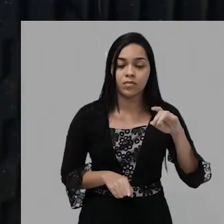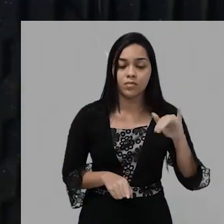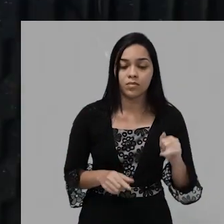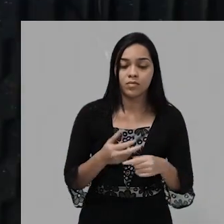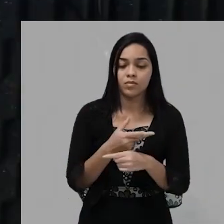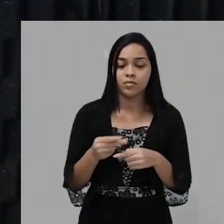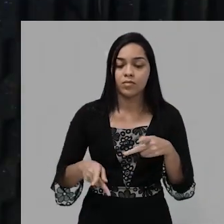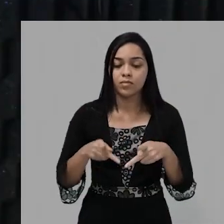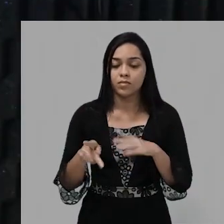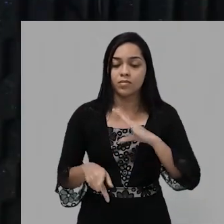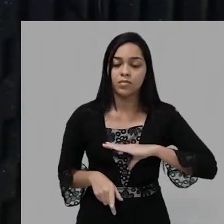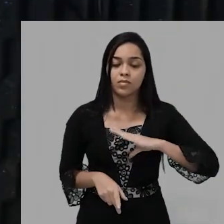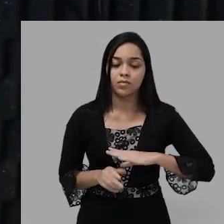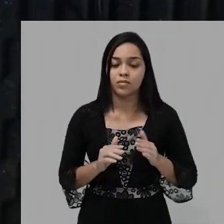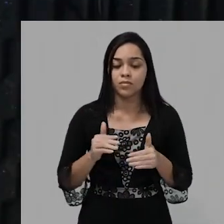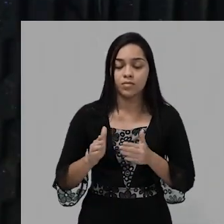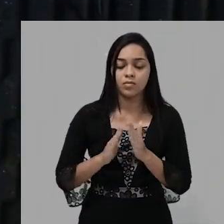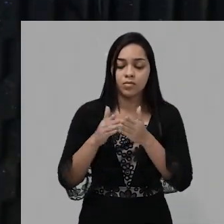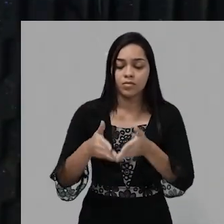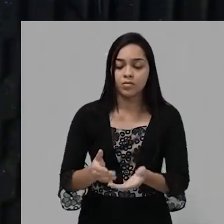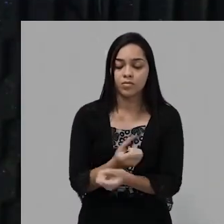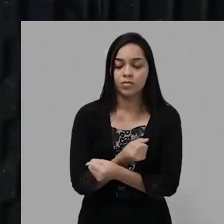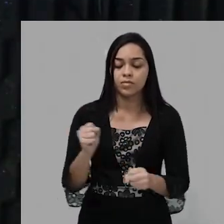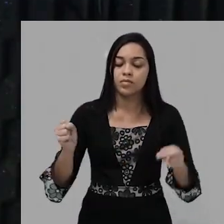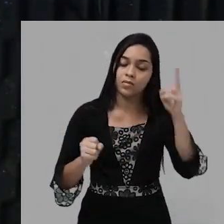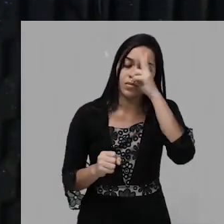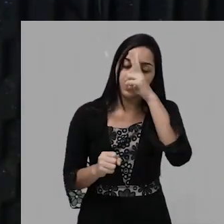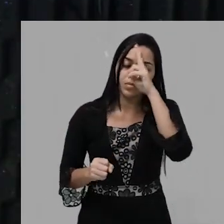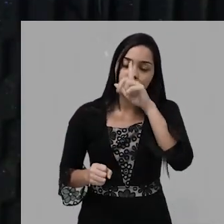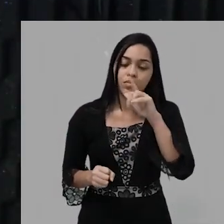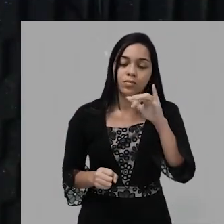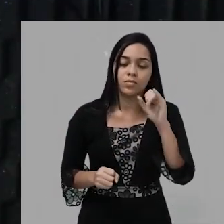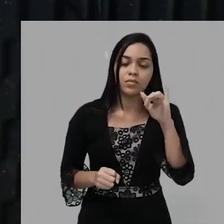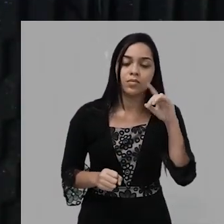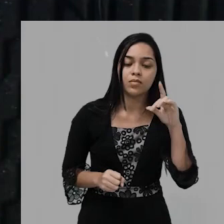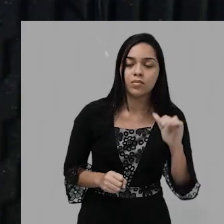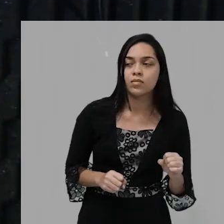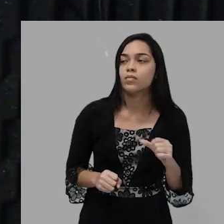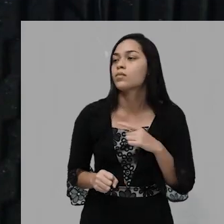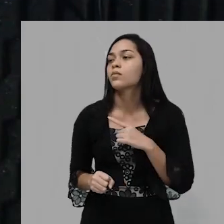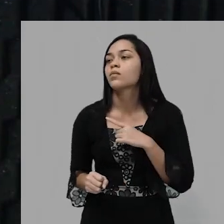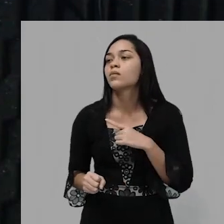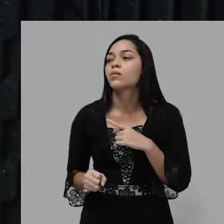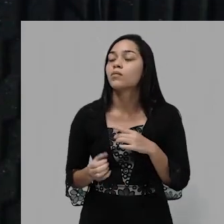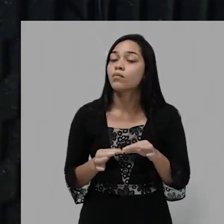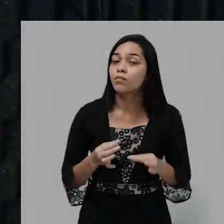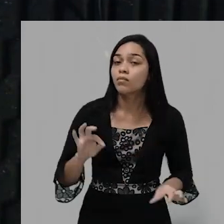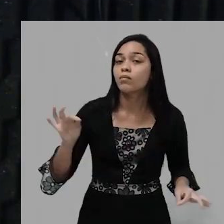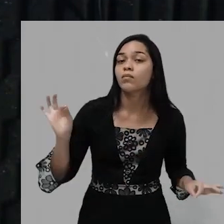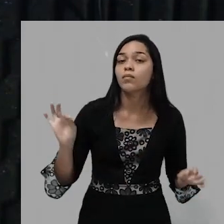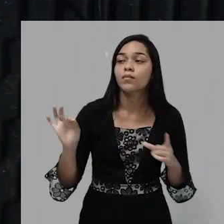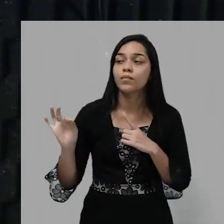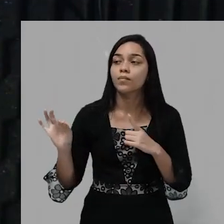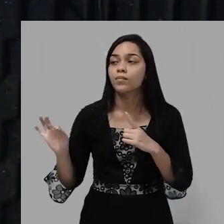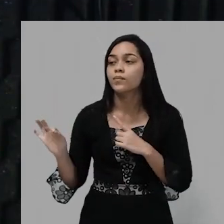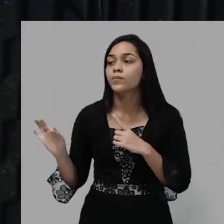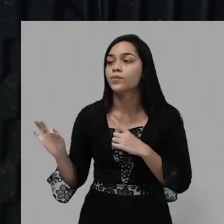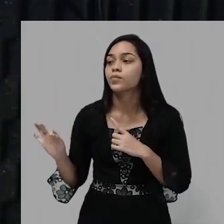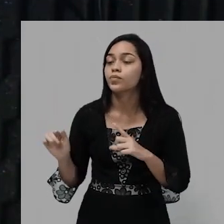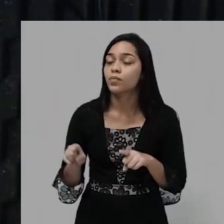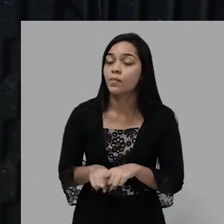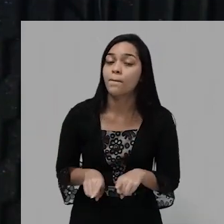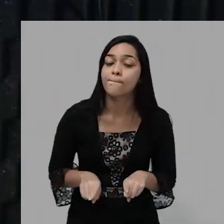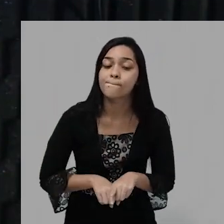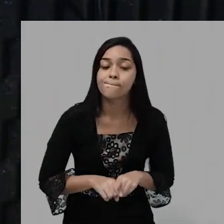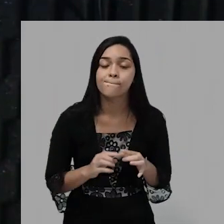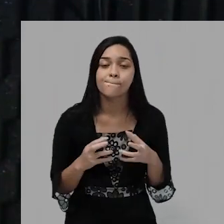conquistas do povo português na época das grandes navegações. Lembrando que Os Lusíadas é uma obra bem extensa, né? E além de